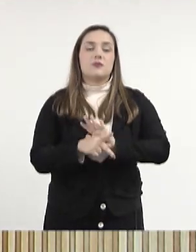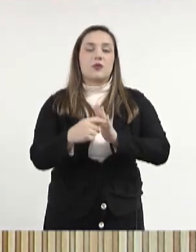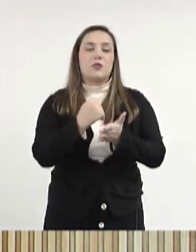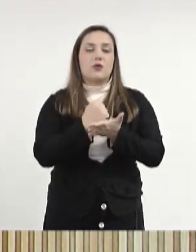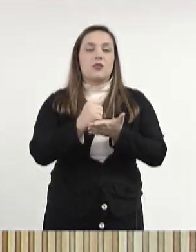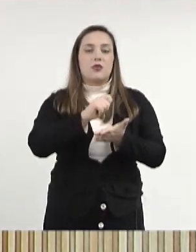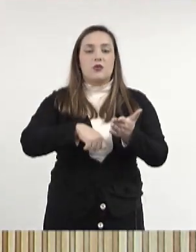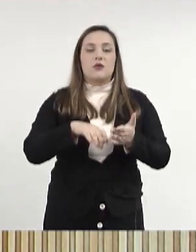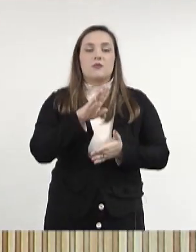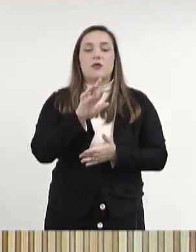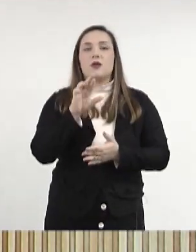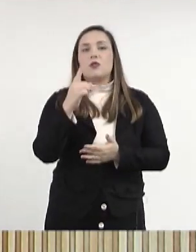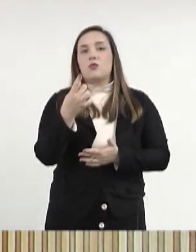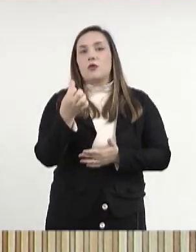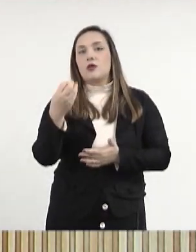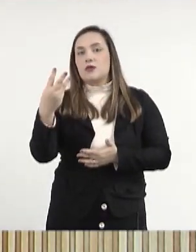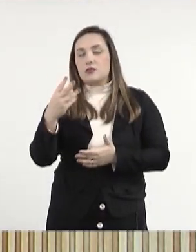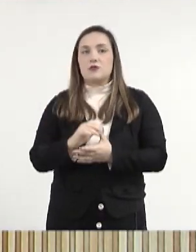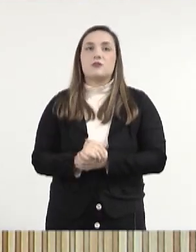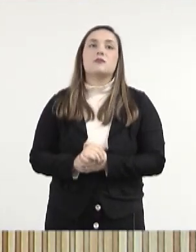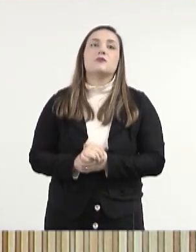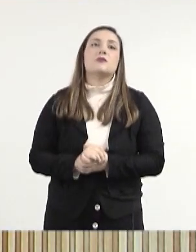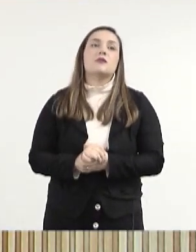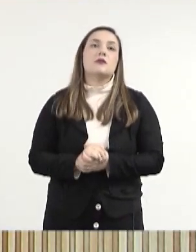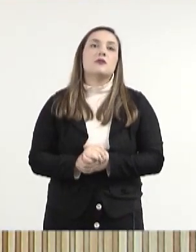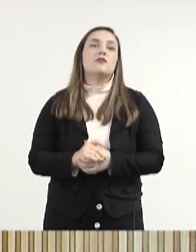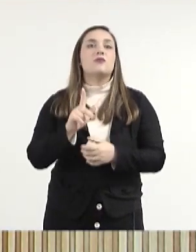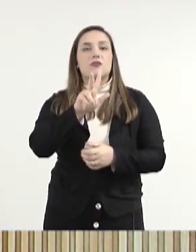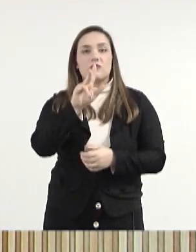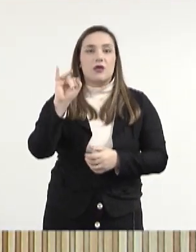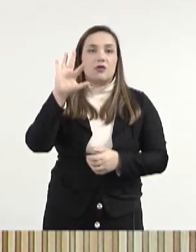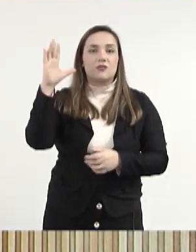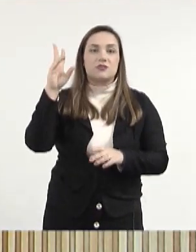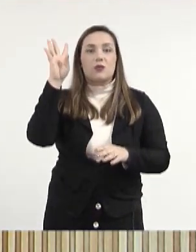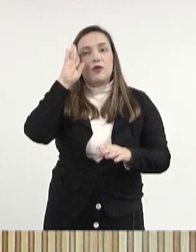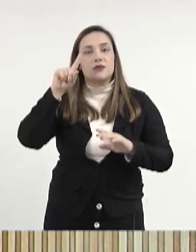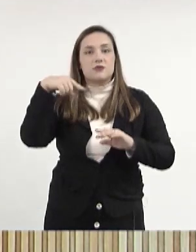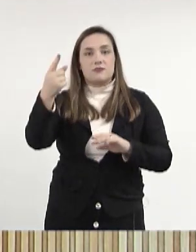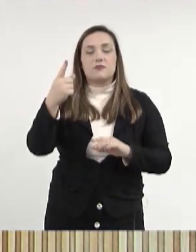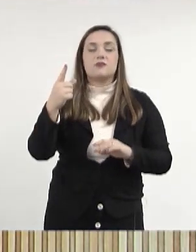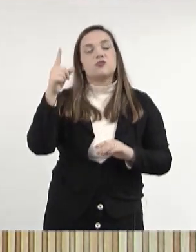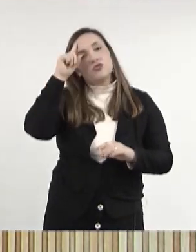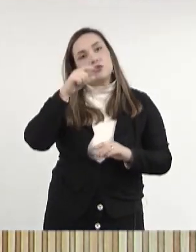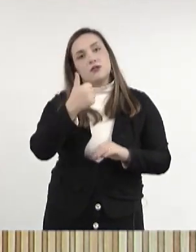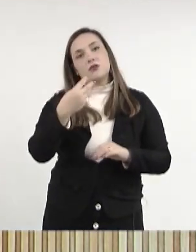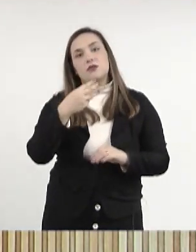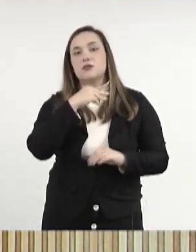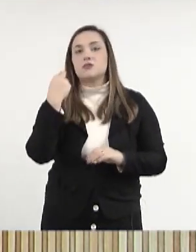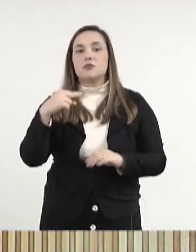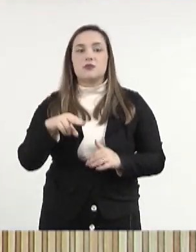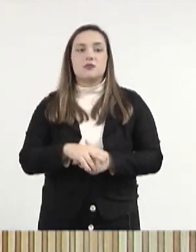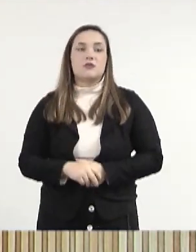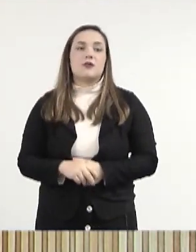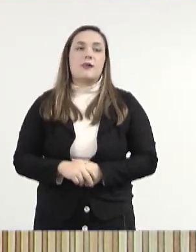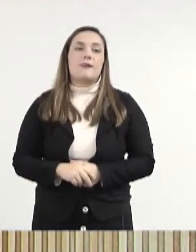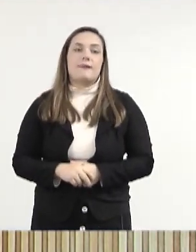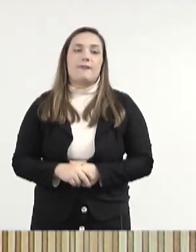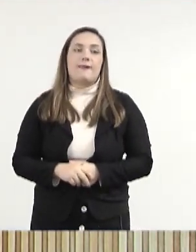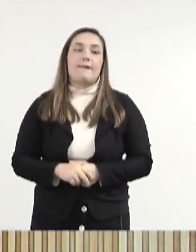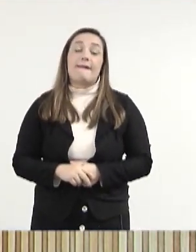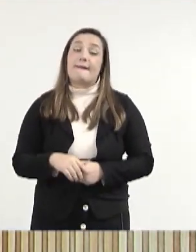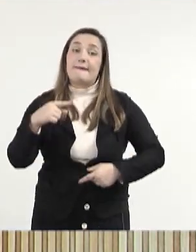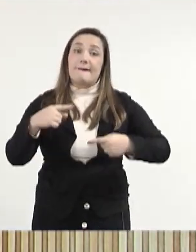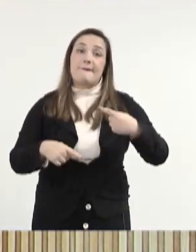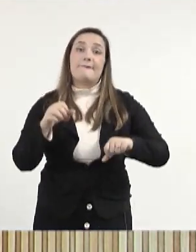da BR-163 deve sair na próxima quarta-feira, dia 13 de novembro, né? E a discussão é